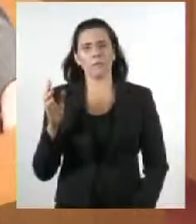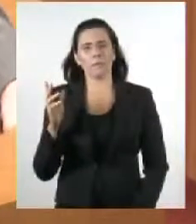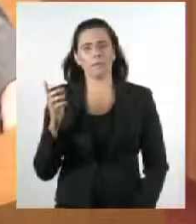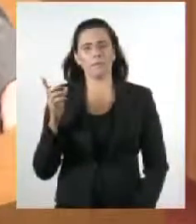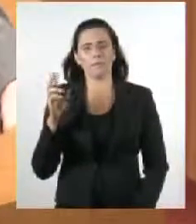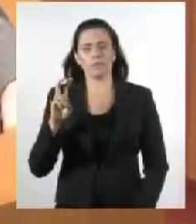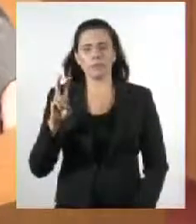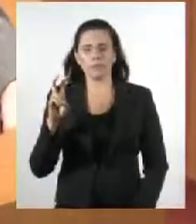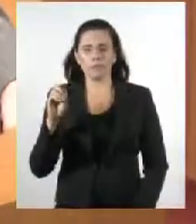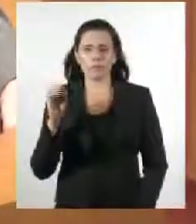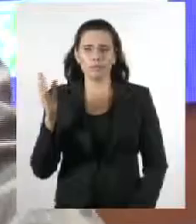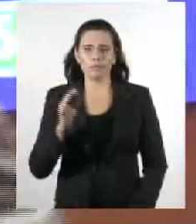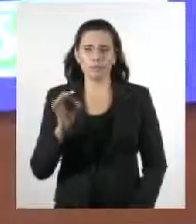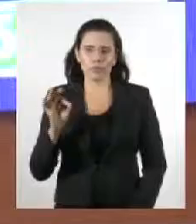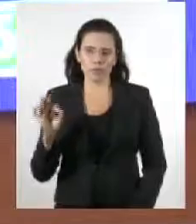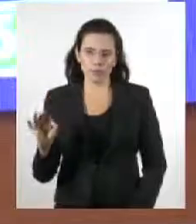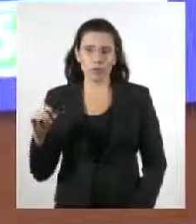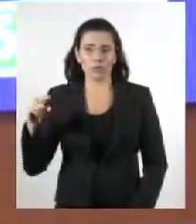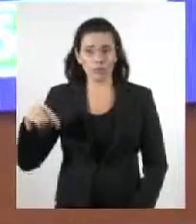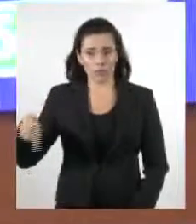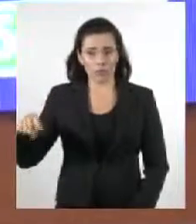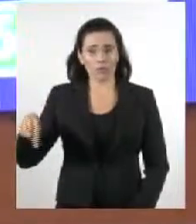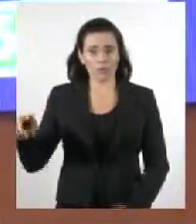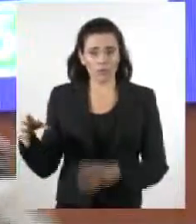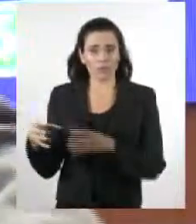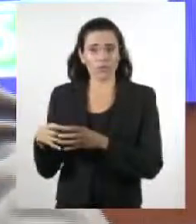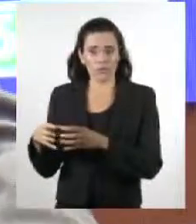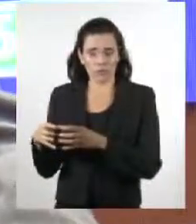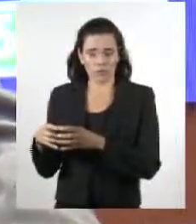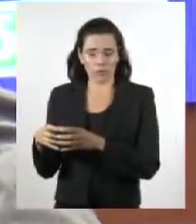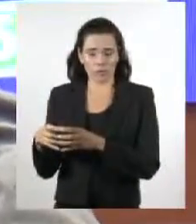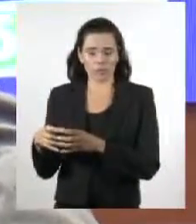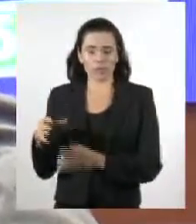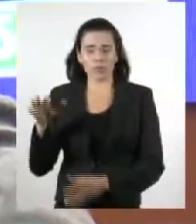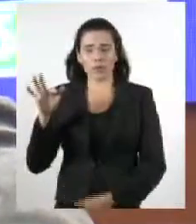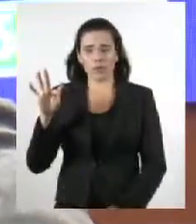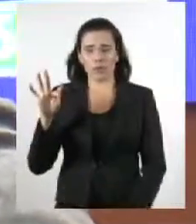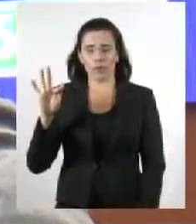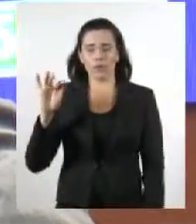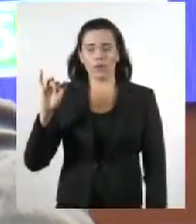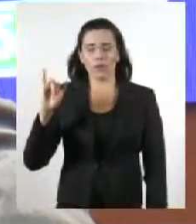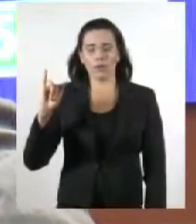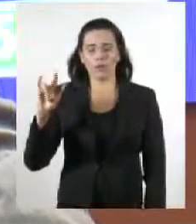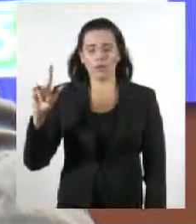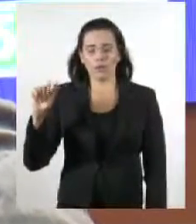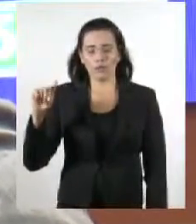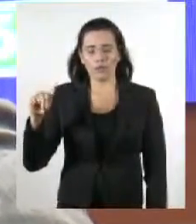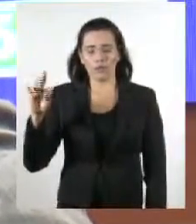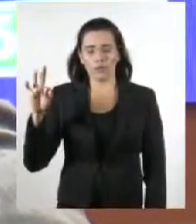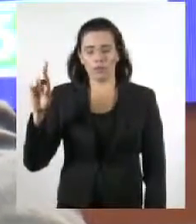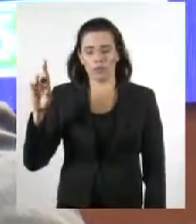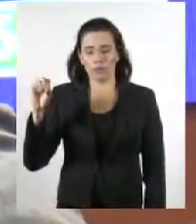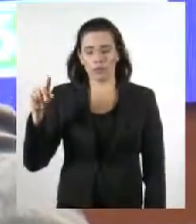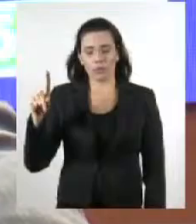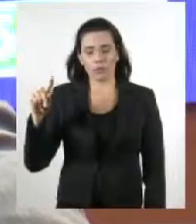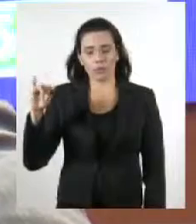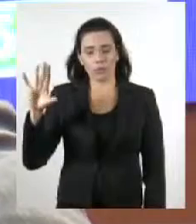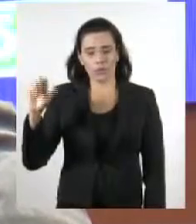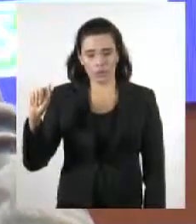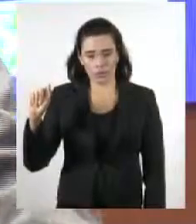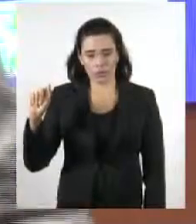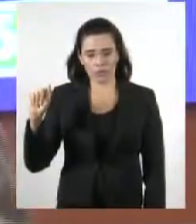pelas entidades filantrópicas. E aqui há um movimento de acesso à saúde feito pelas entidades filantrópicas com o seguinte